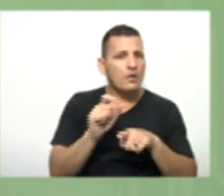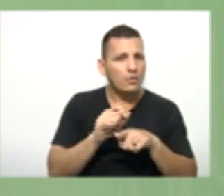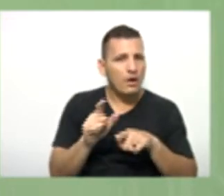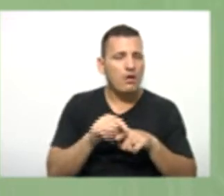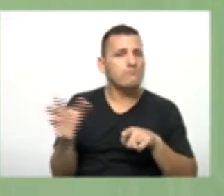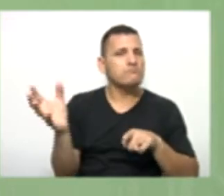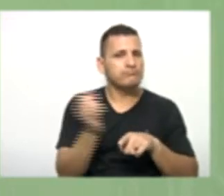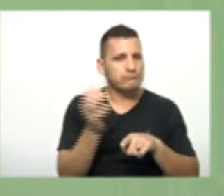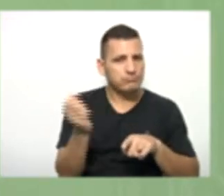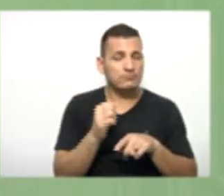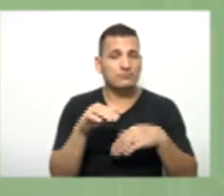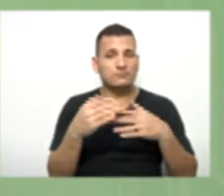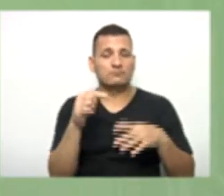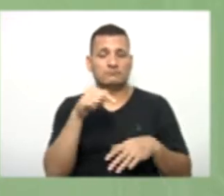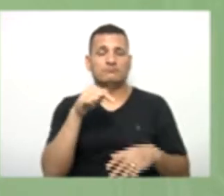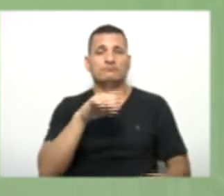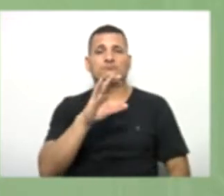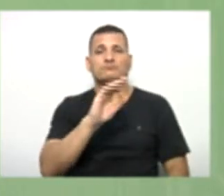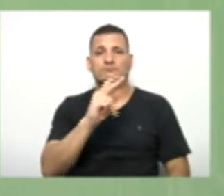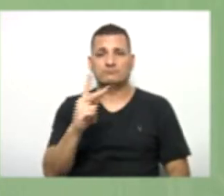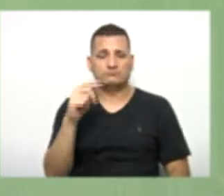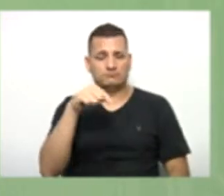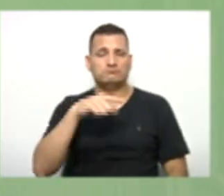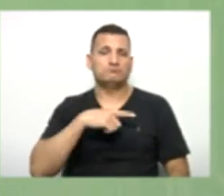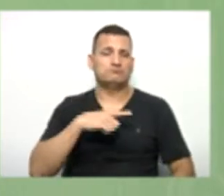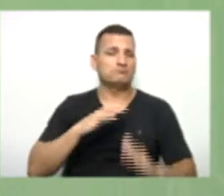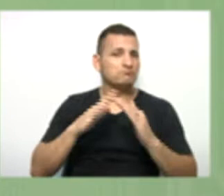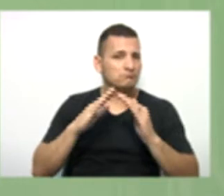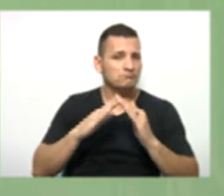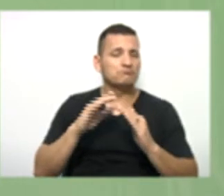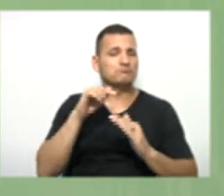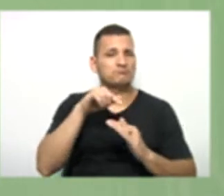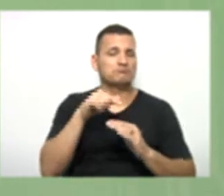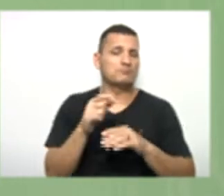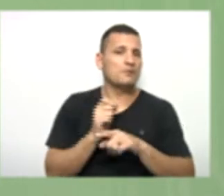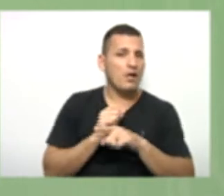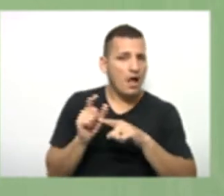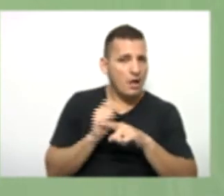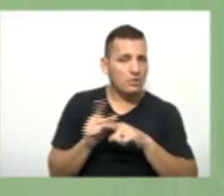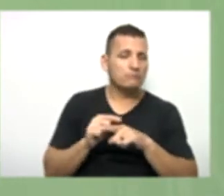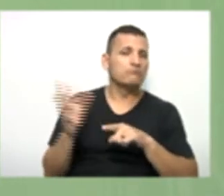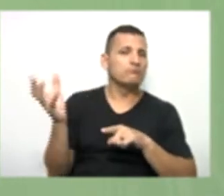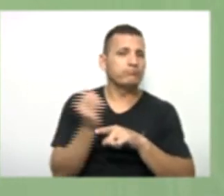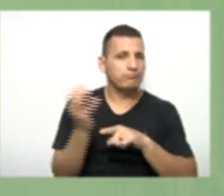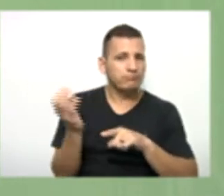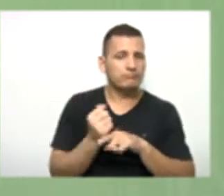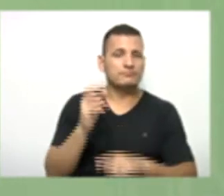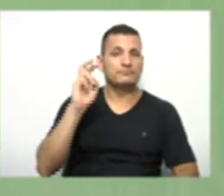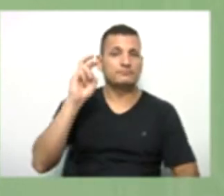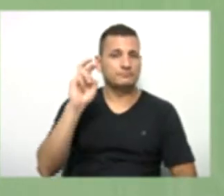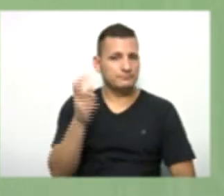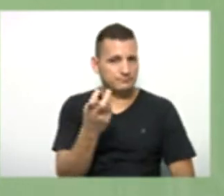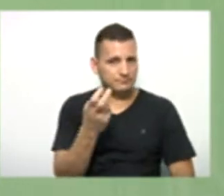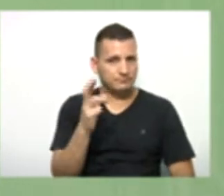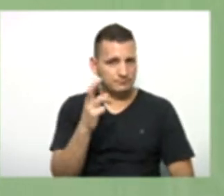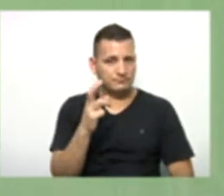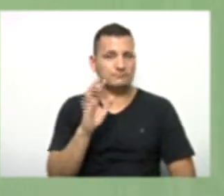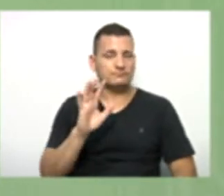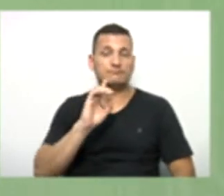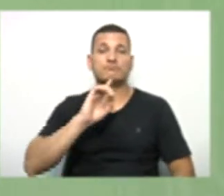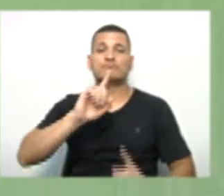o quê? Ela tem um imóvel e alugou. Ela recebeu de aluguel R$5.000. Então, entrou